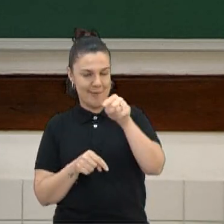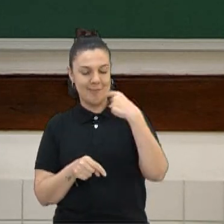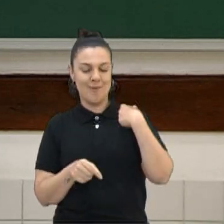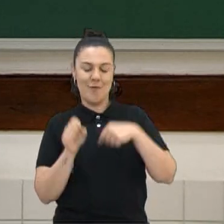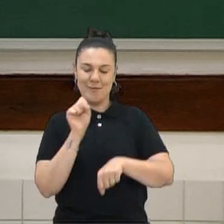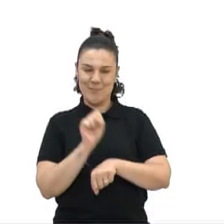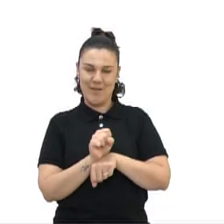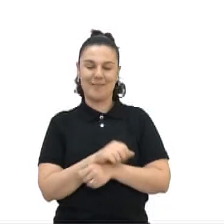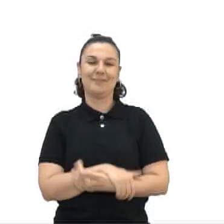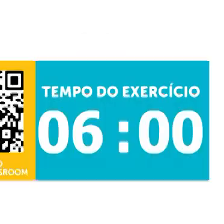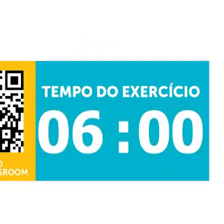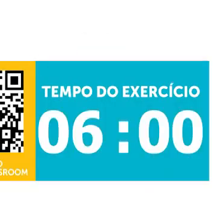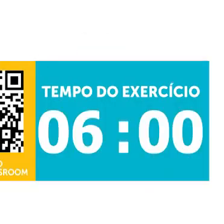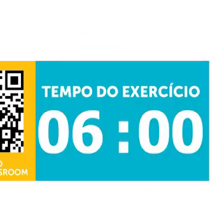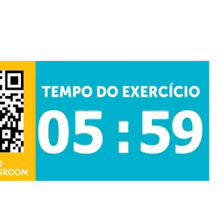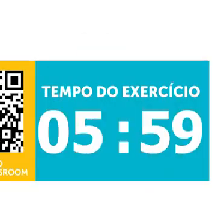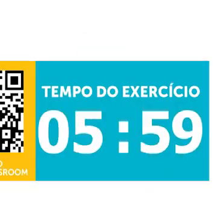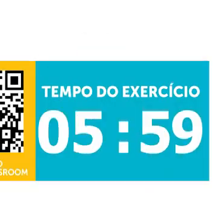aqui esperando.